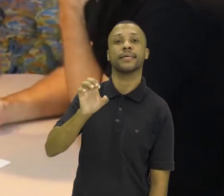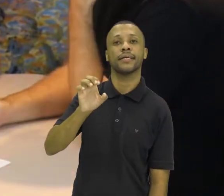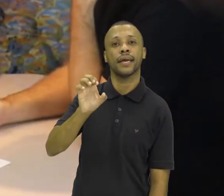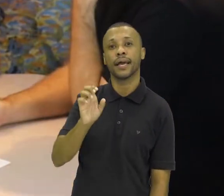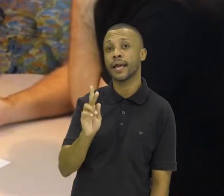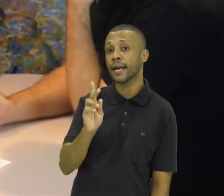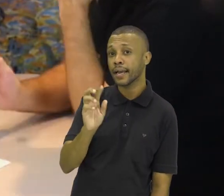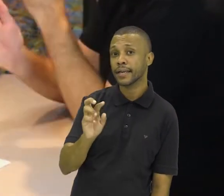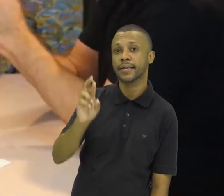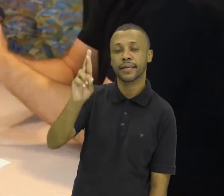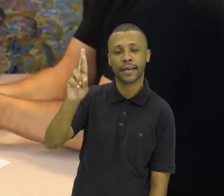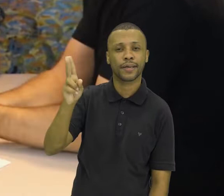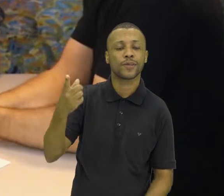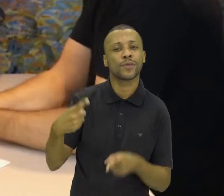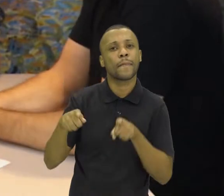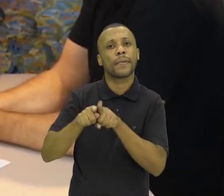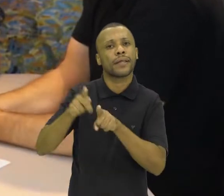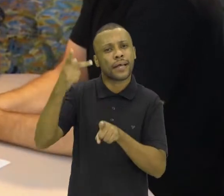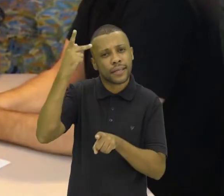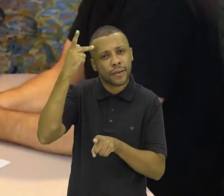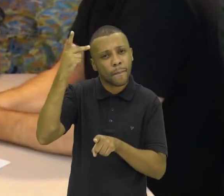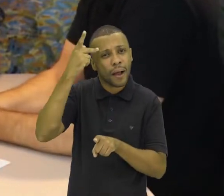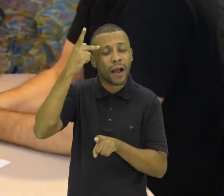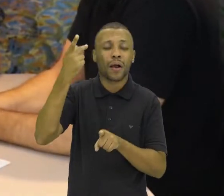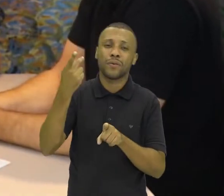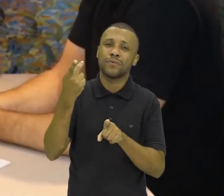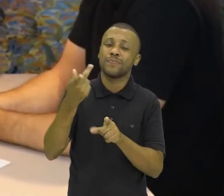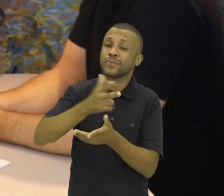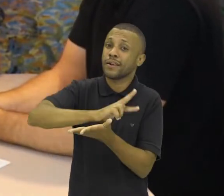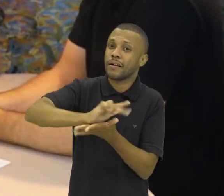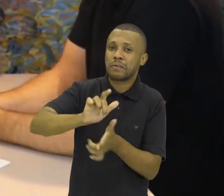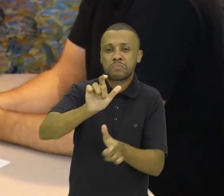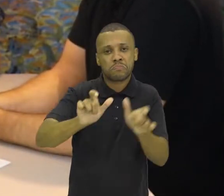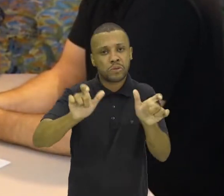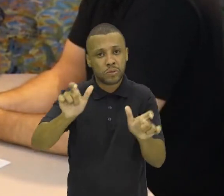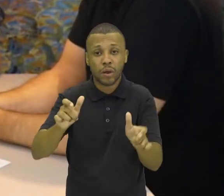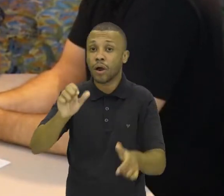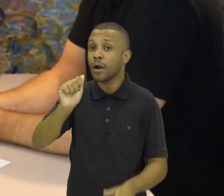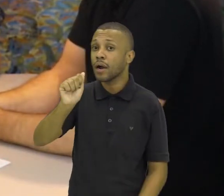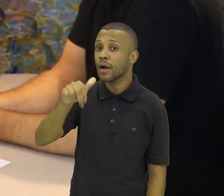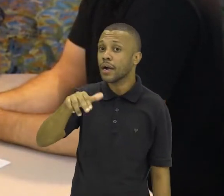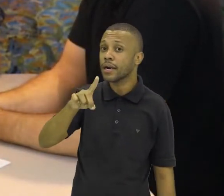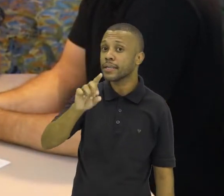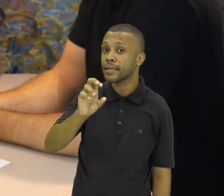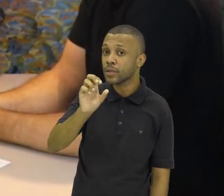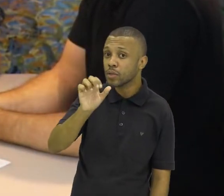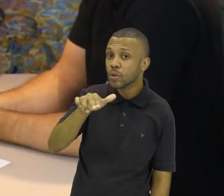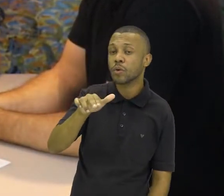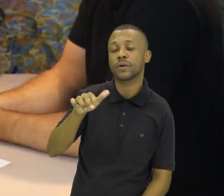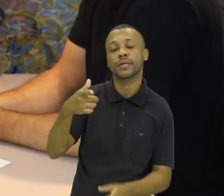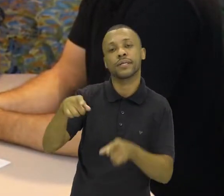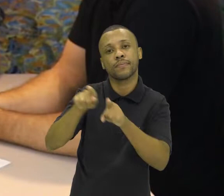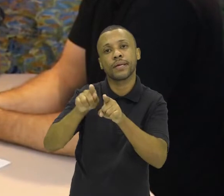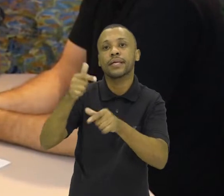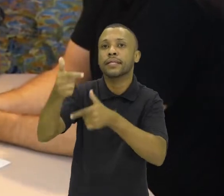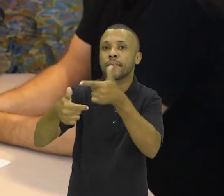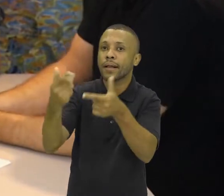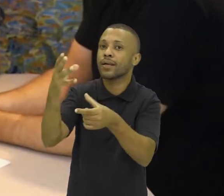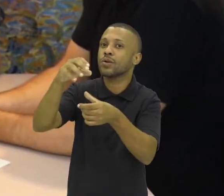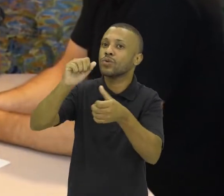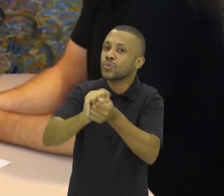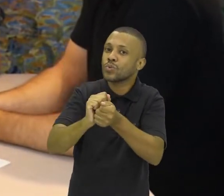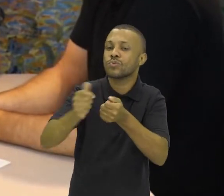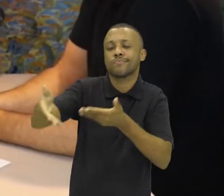parceirona lá de São Paulo, do Edu Comunicador, ao Fábio Anderson, que participou da produção, e a Natália, que